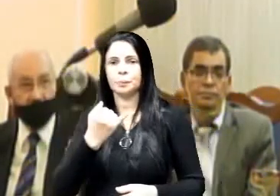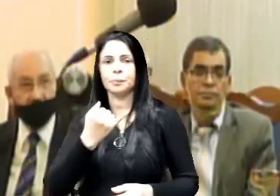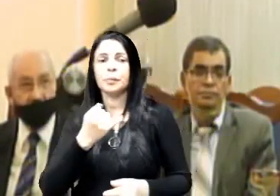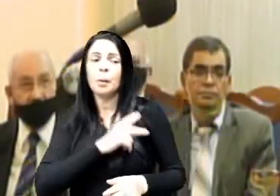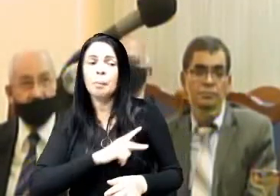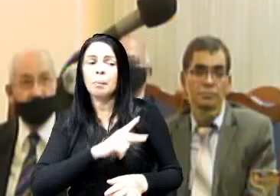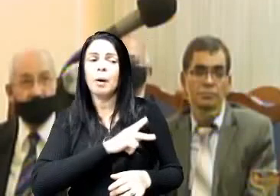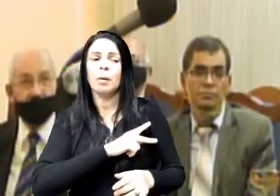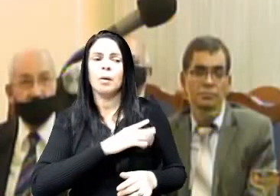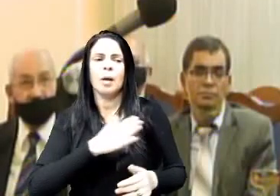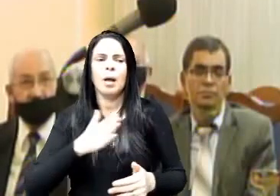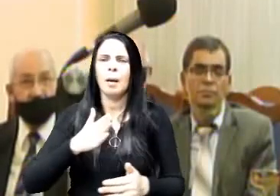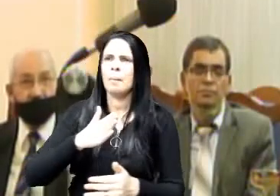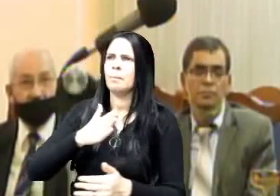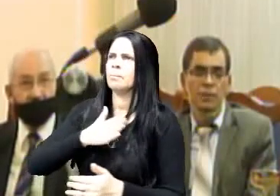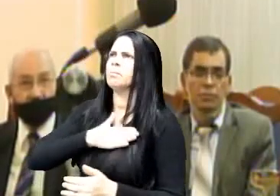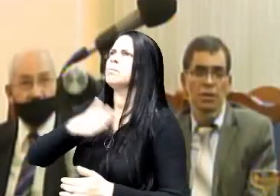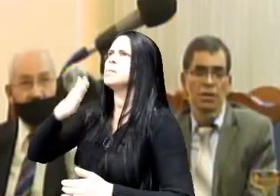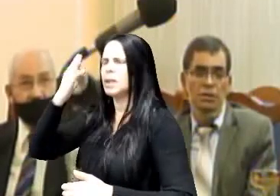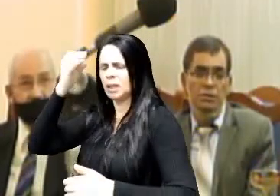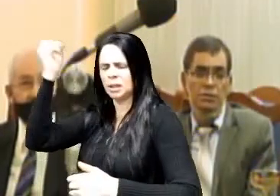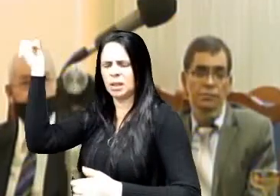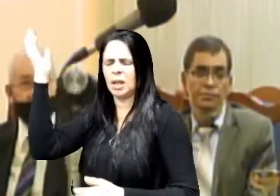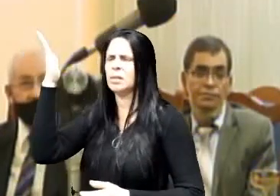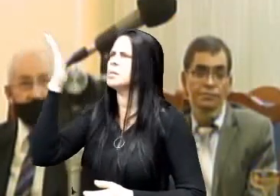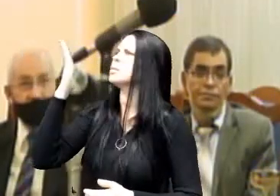a minha graça,